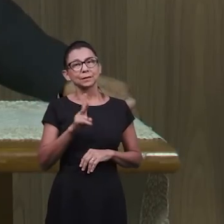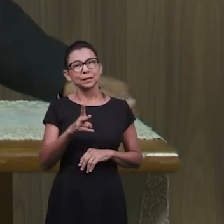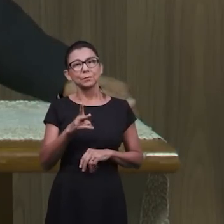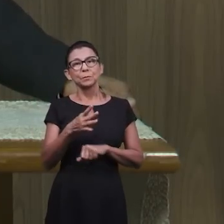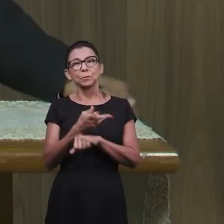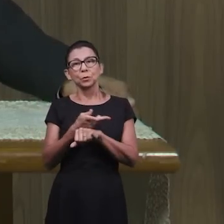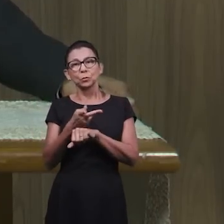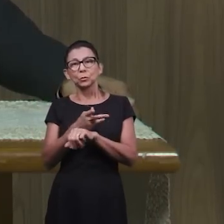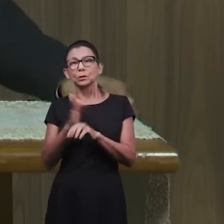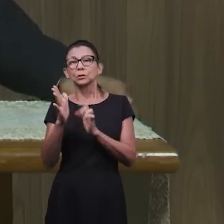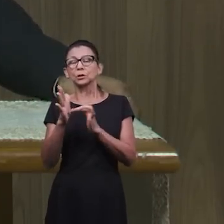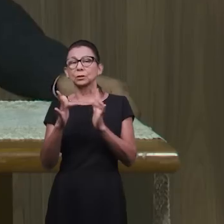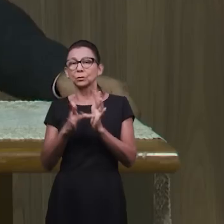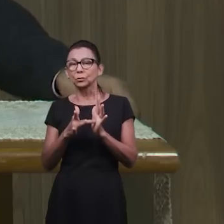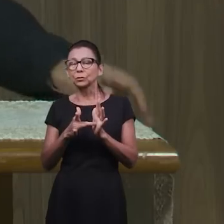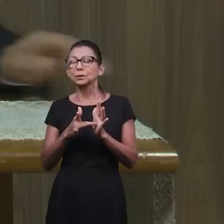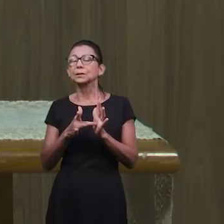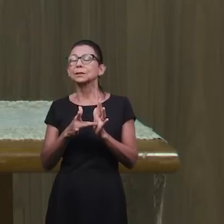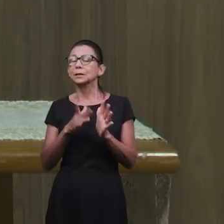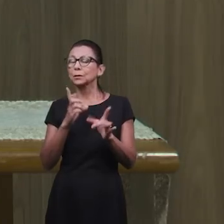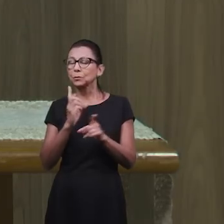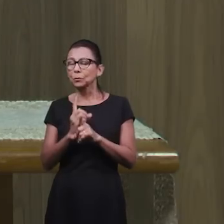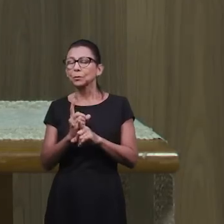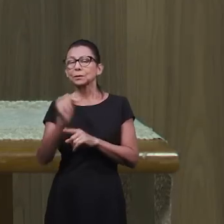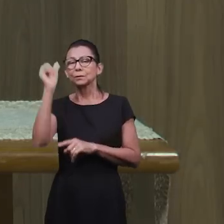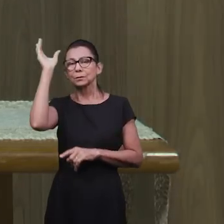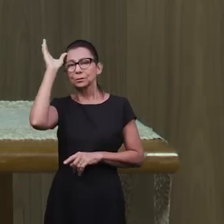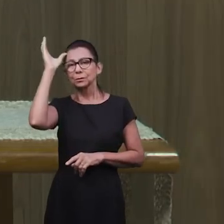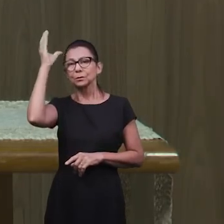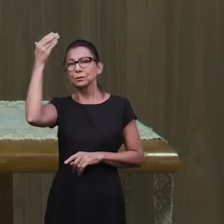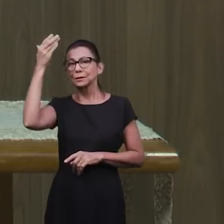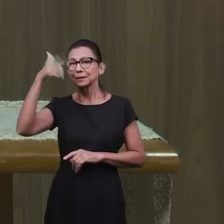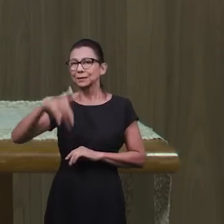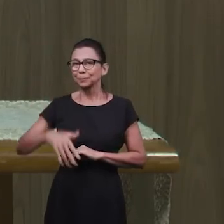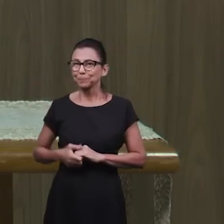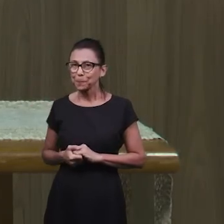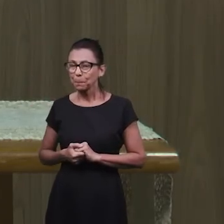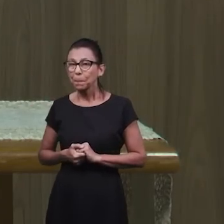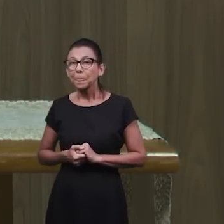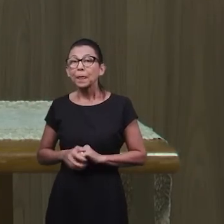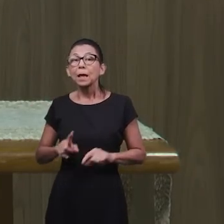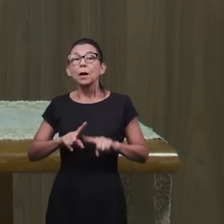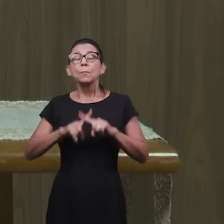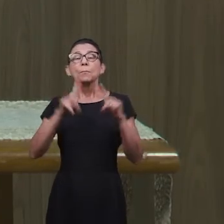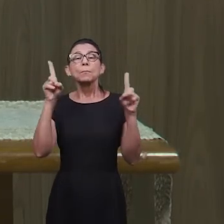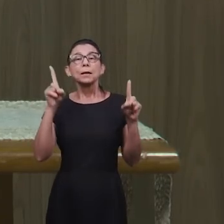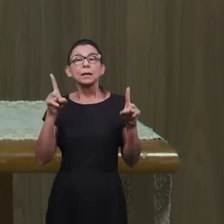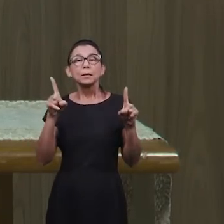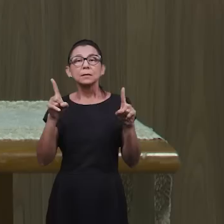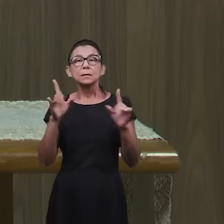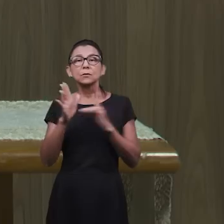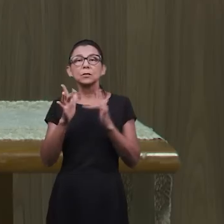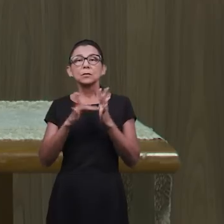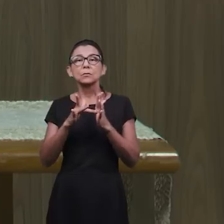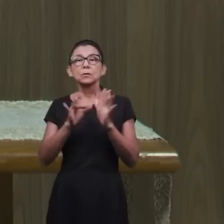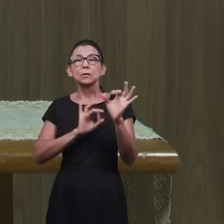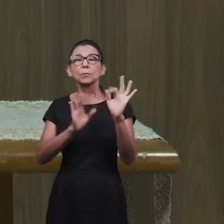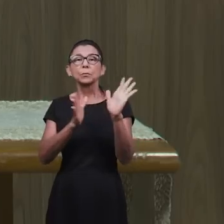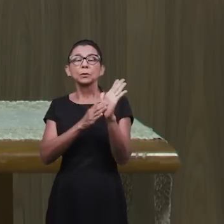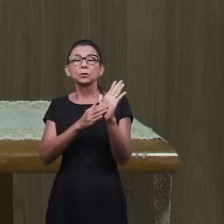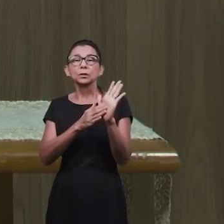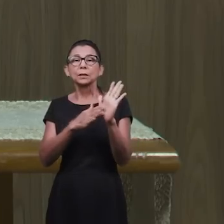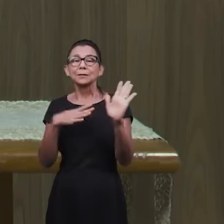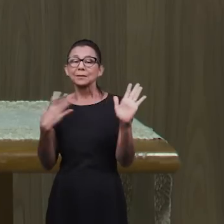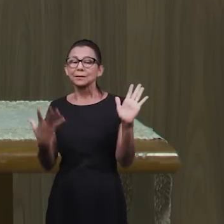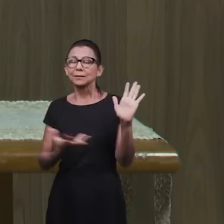solução. Agora, o que o Senhor Jesus tem para o homem chama-se salvação, vida eterna. O Senhor Jesus